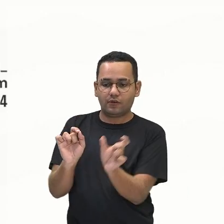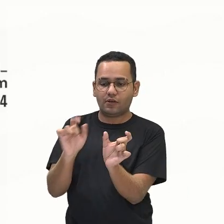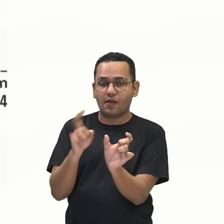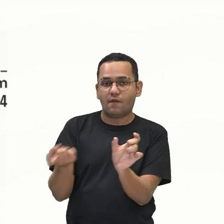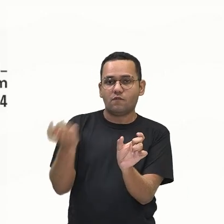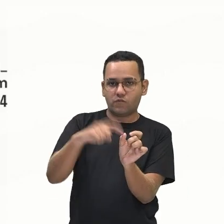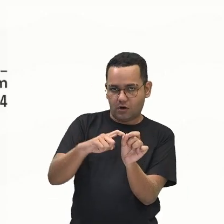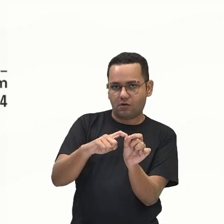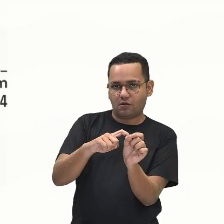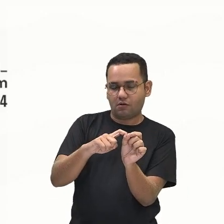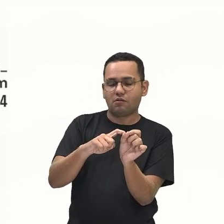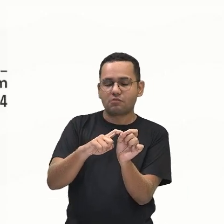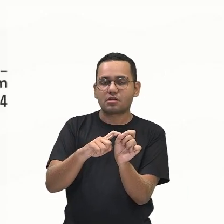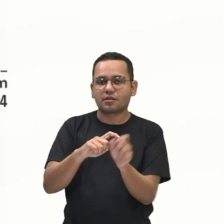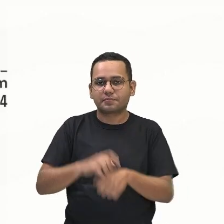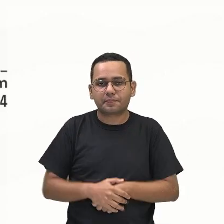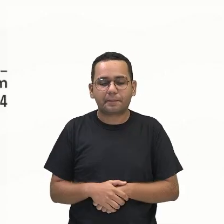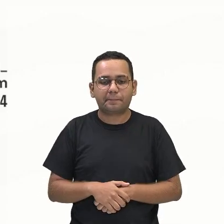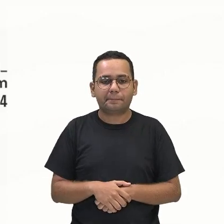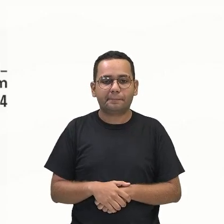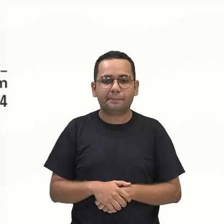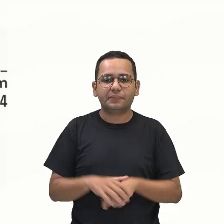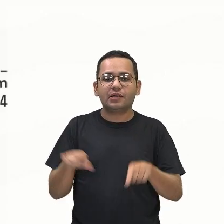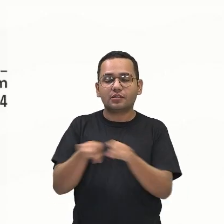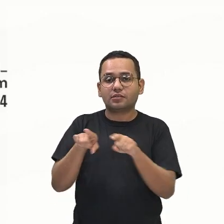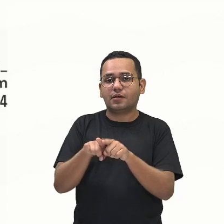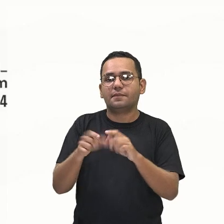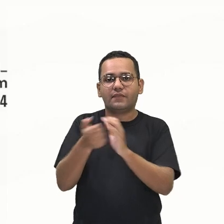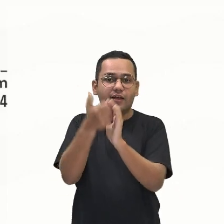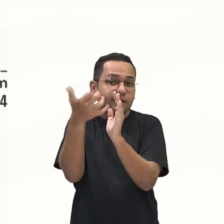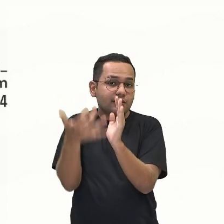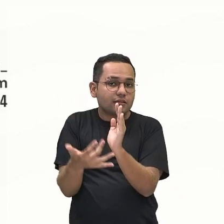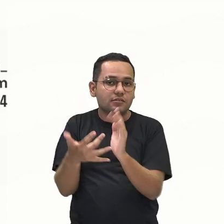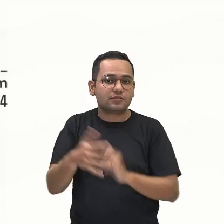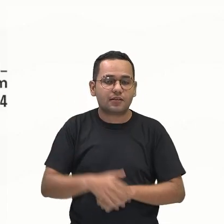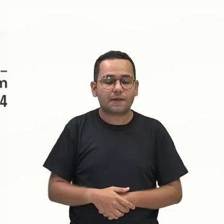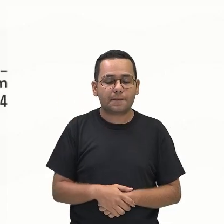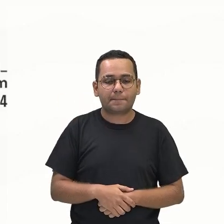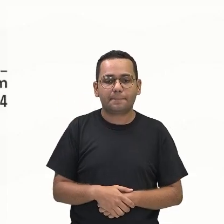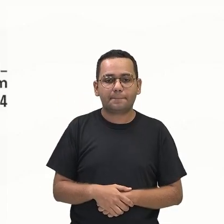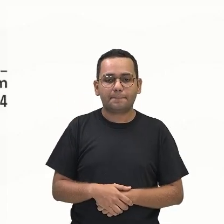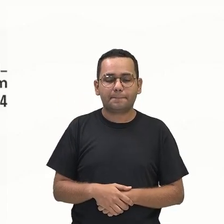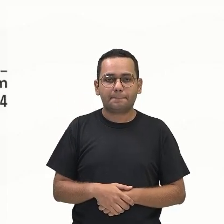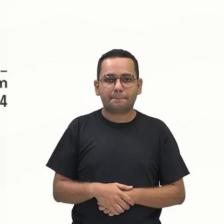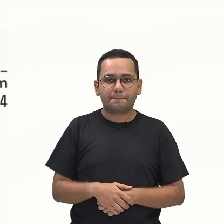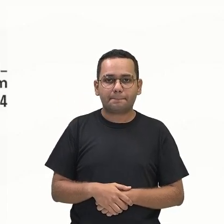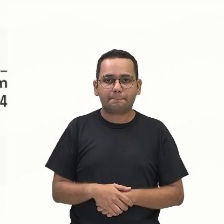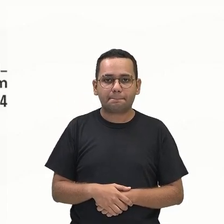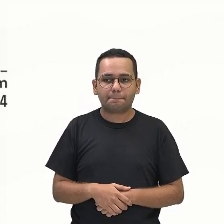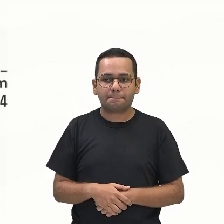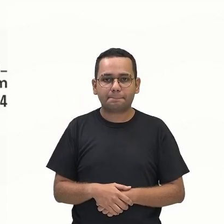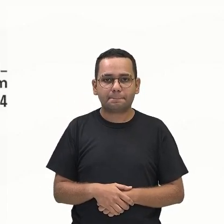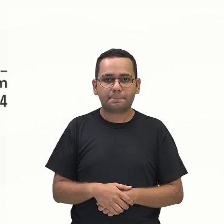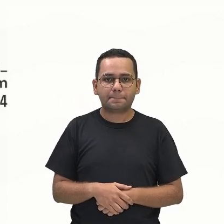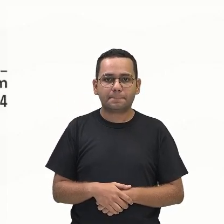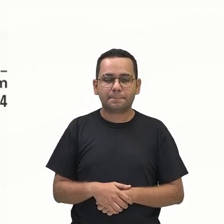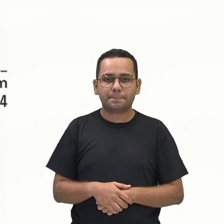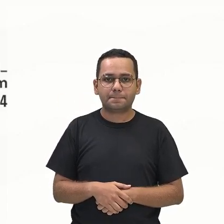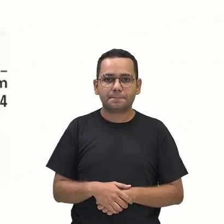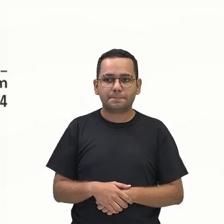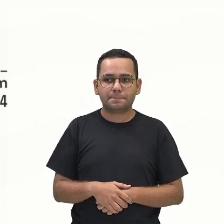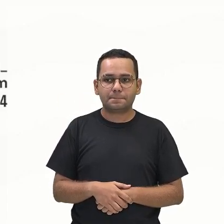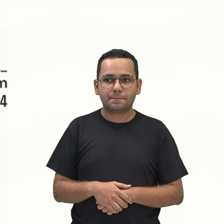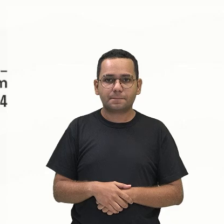substituindo o antecedente quanto caracterizando, ok? E está funcionando aí como um processo